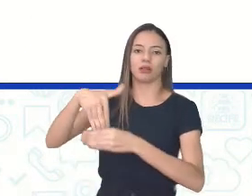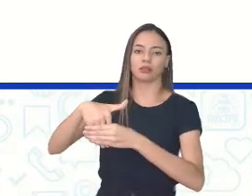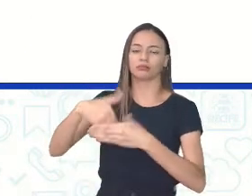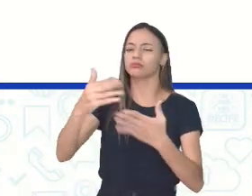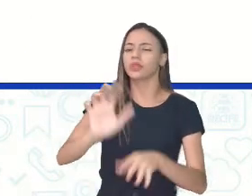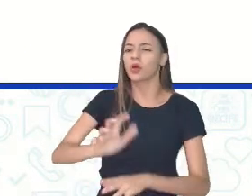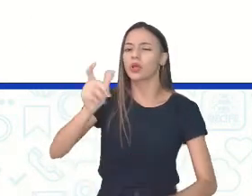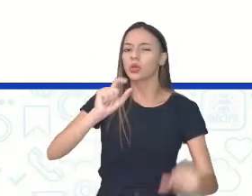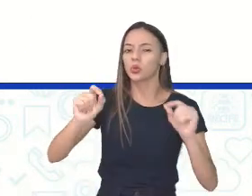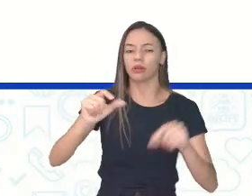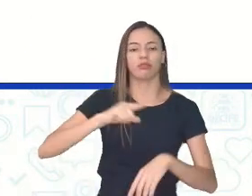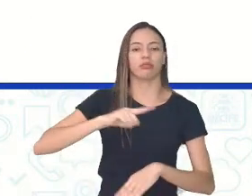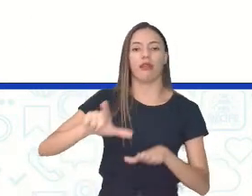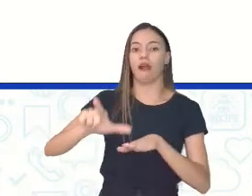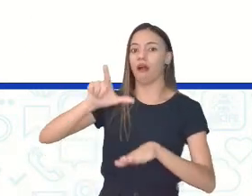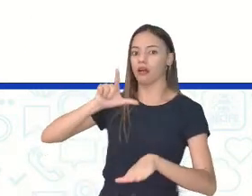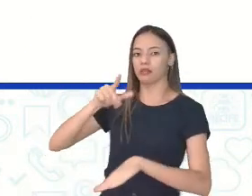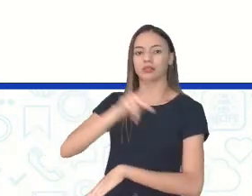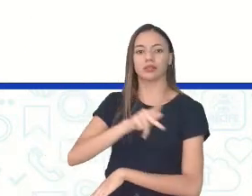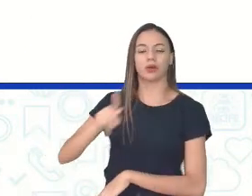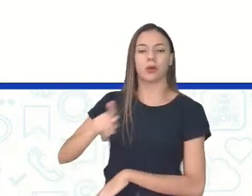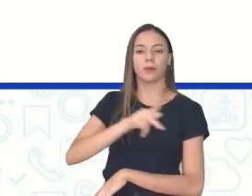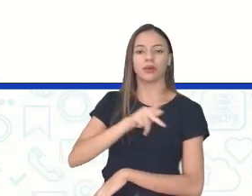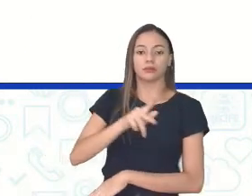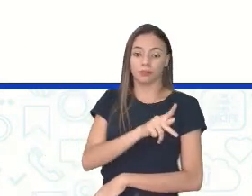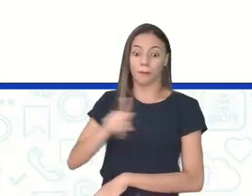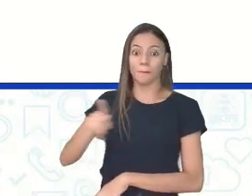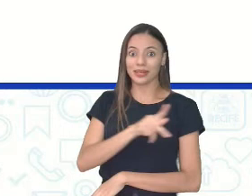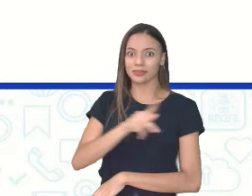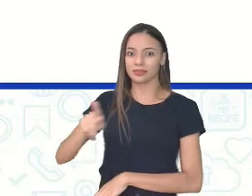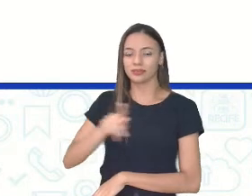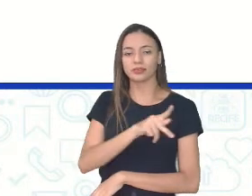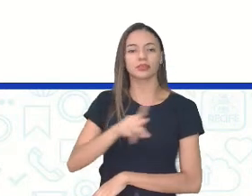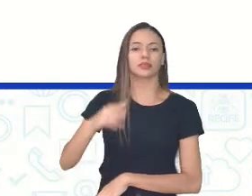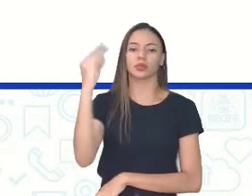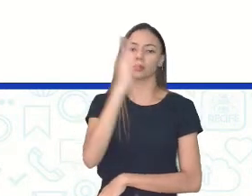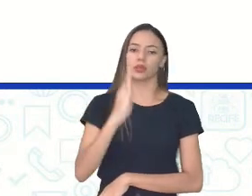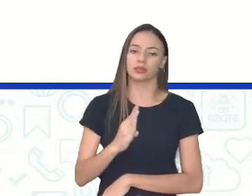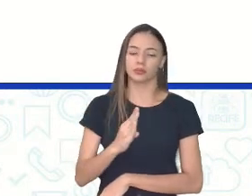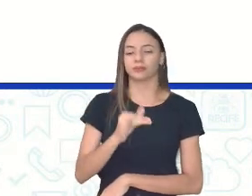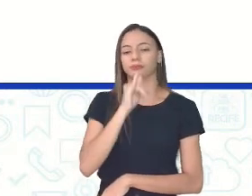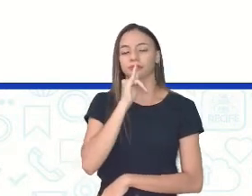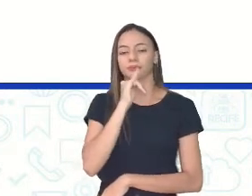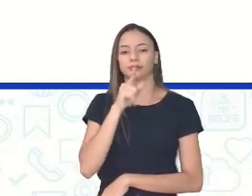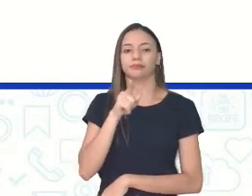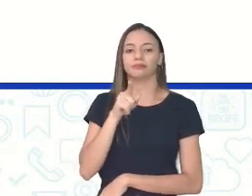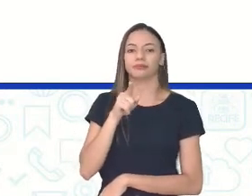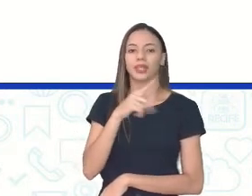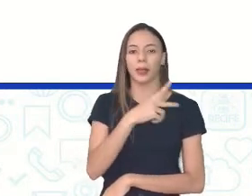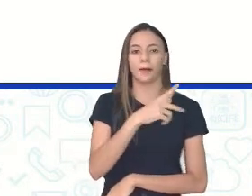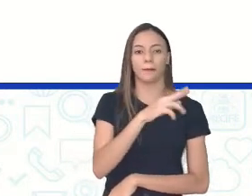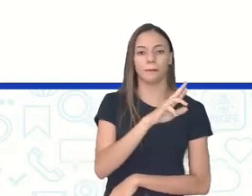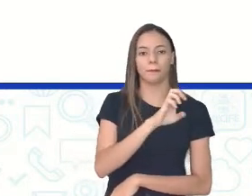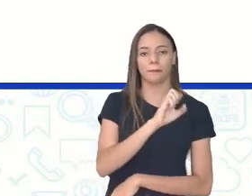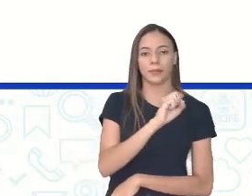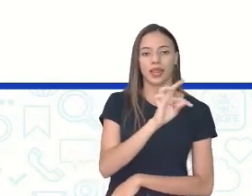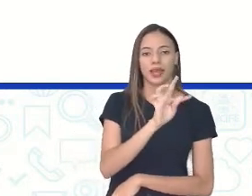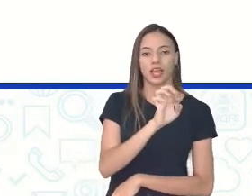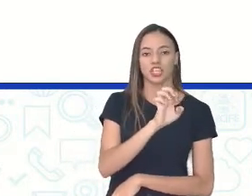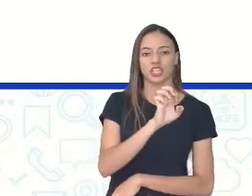gente tinha um presidente do Brasil, se convoca a eleição, de um lado a gente tem o Prestes, né?